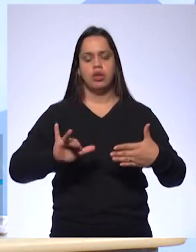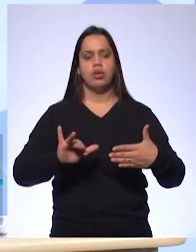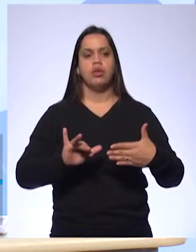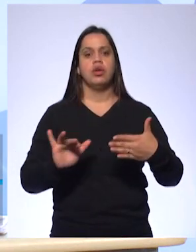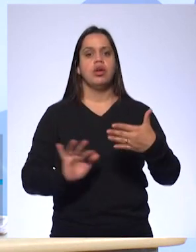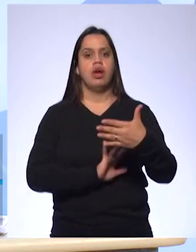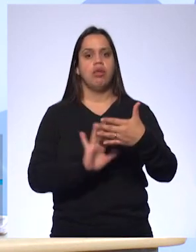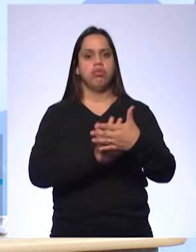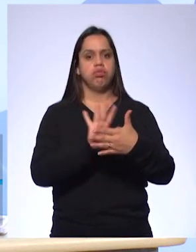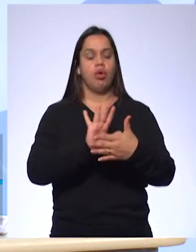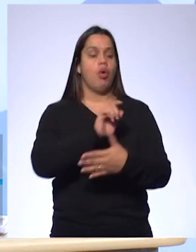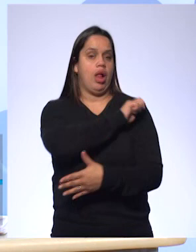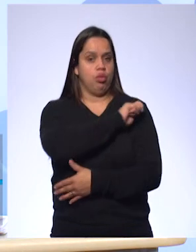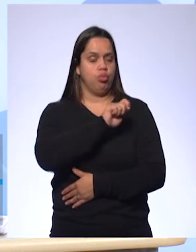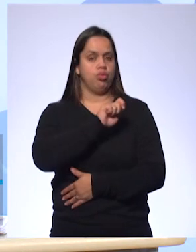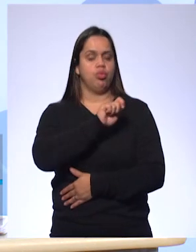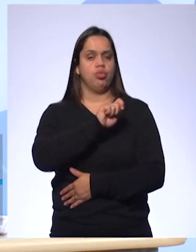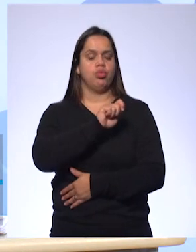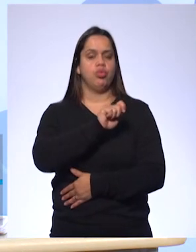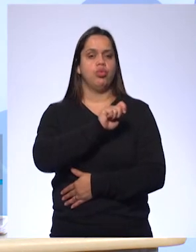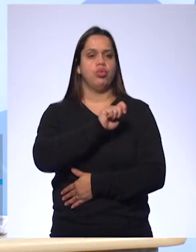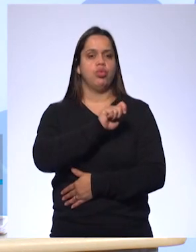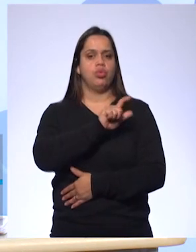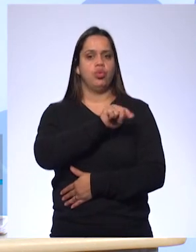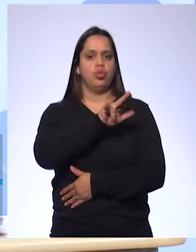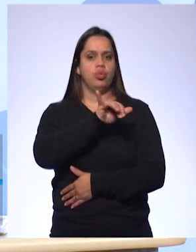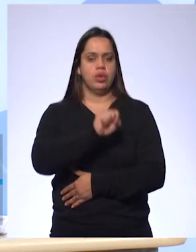Evaporando, o Luiz Gustavo falou, evaporando a água.